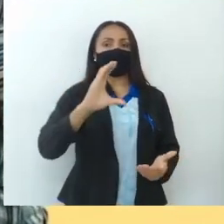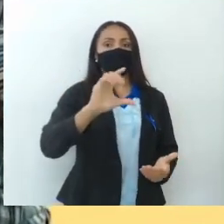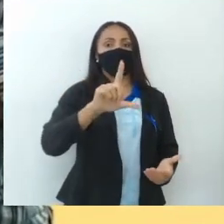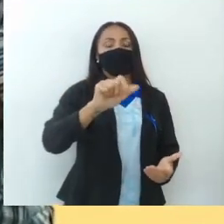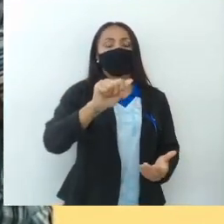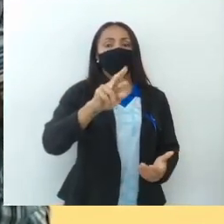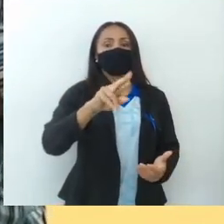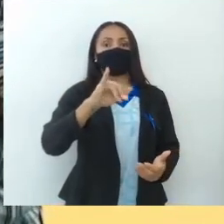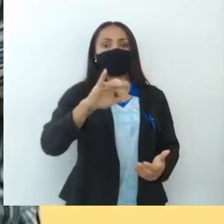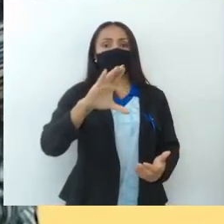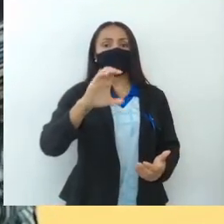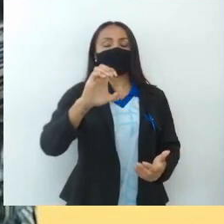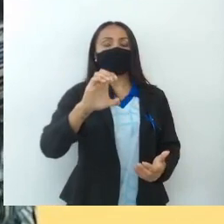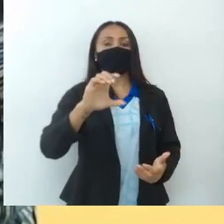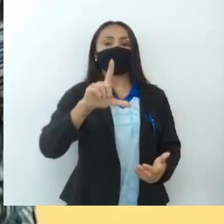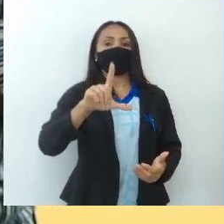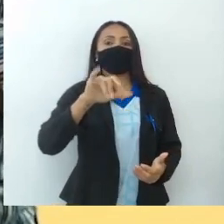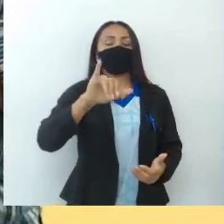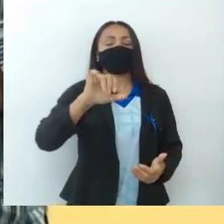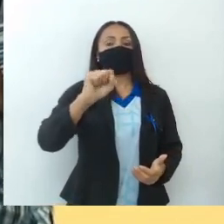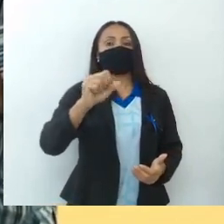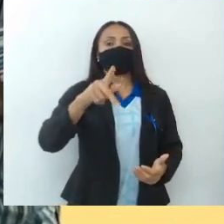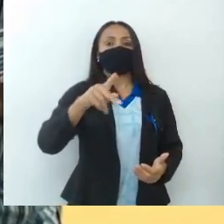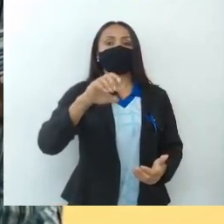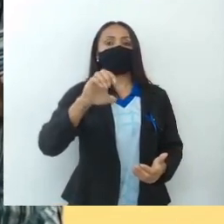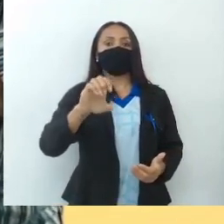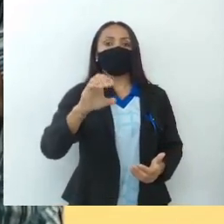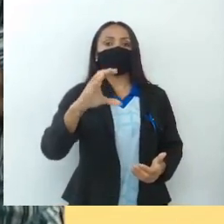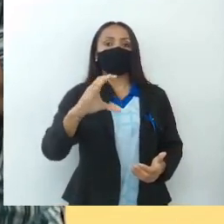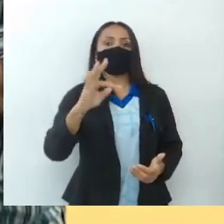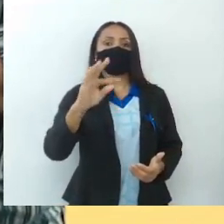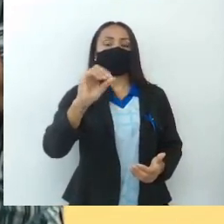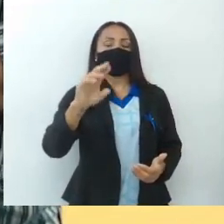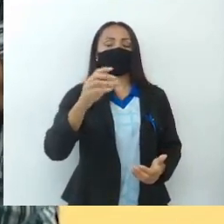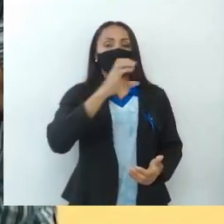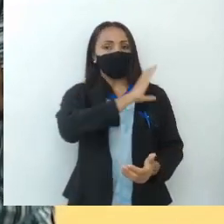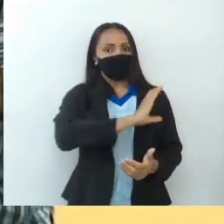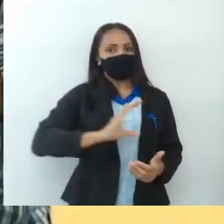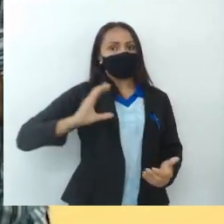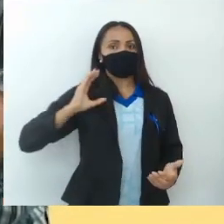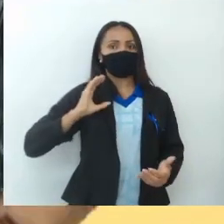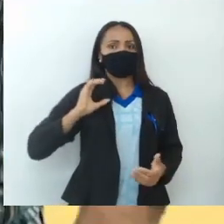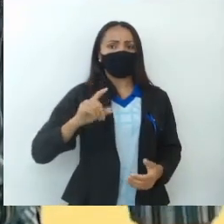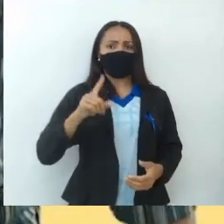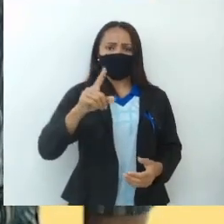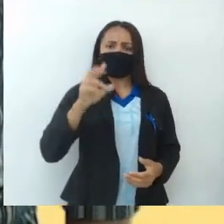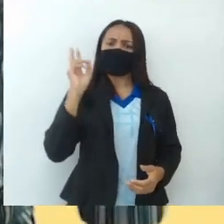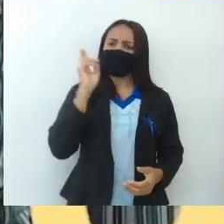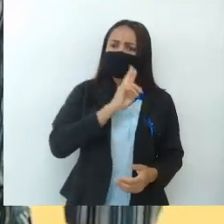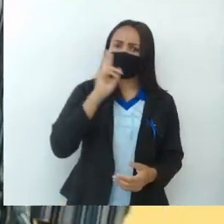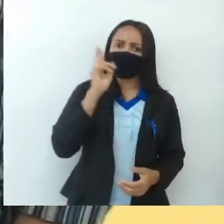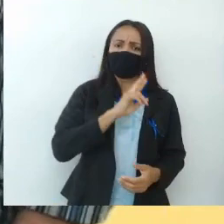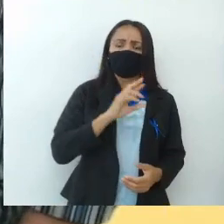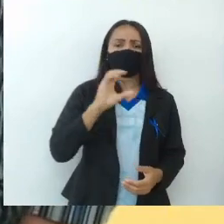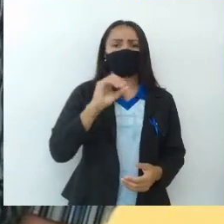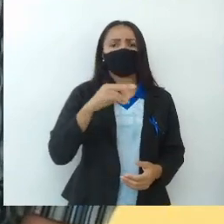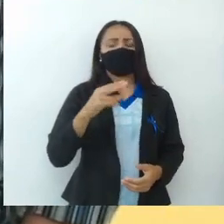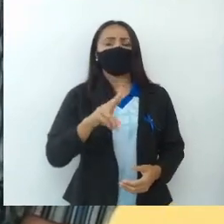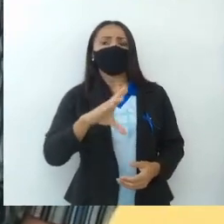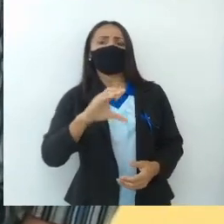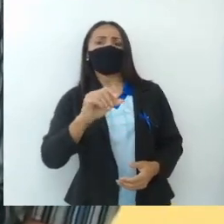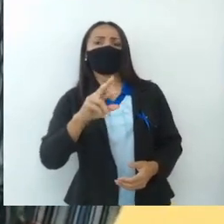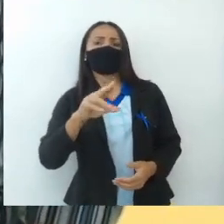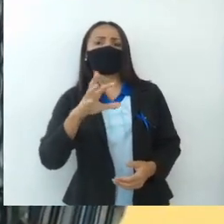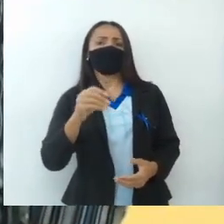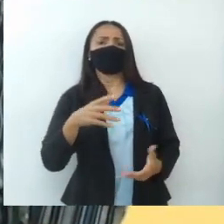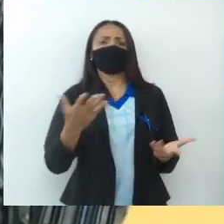Brasil, criança, e morou em Recife. Quando perguntavam a ela, professor, você é russa ou você é ucraniana? Ela dizia, como é que eu